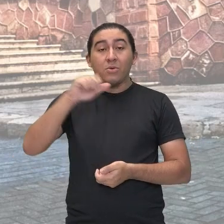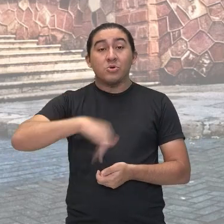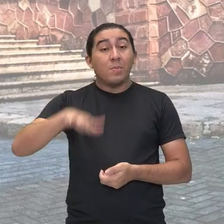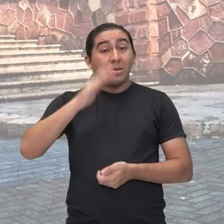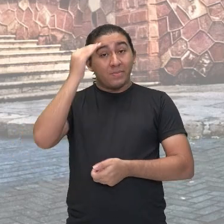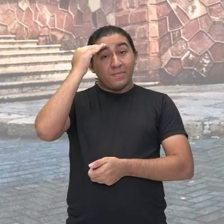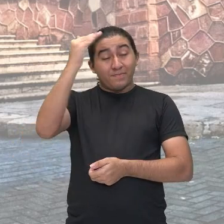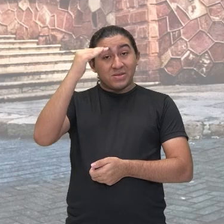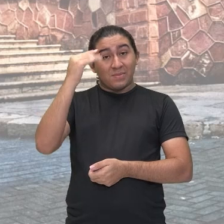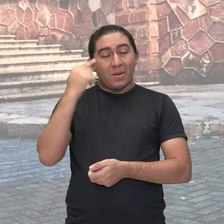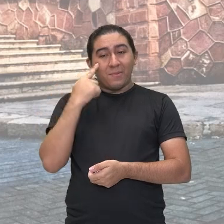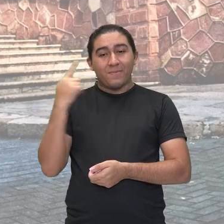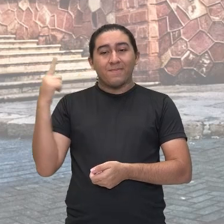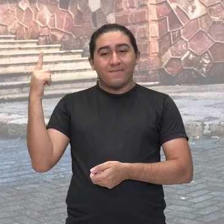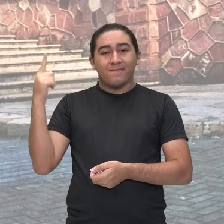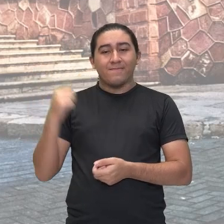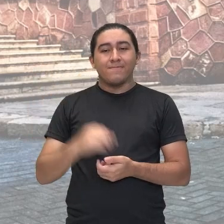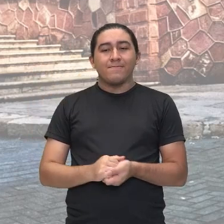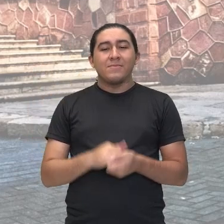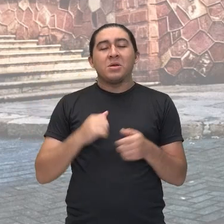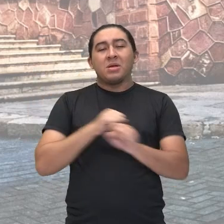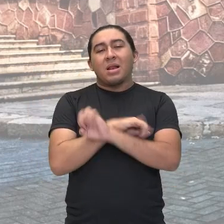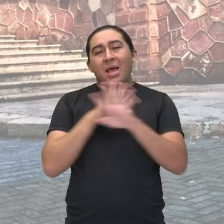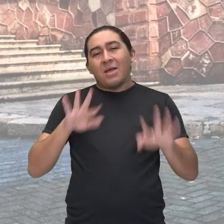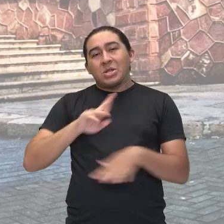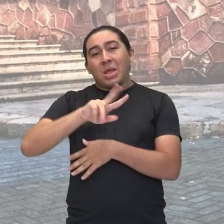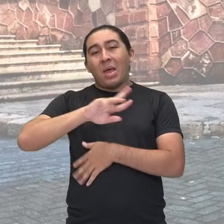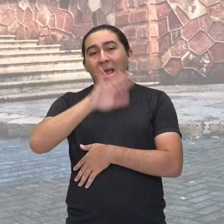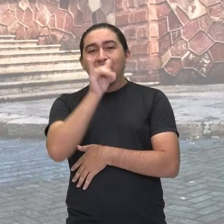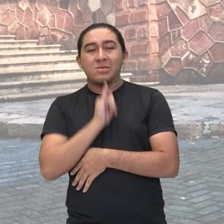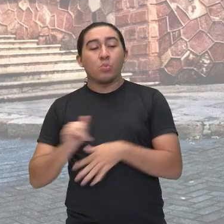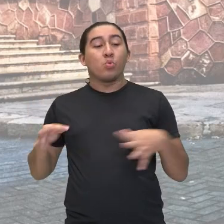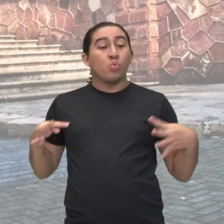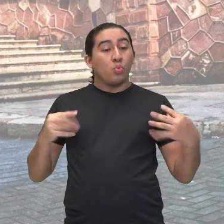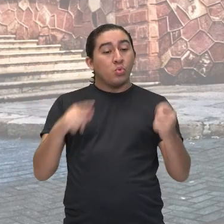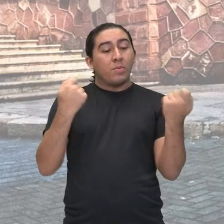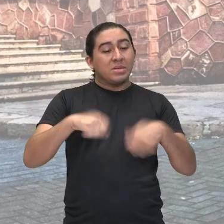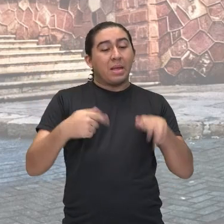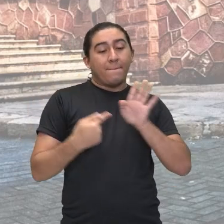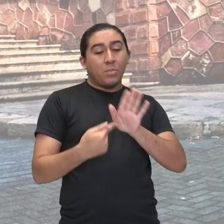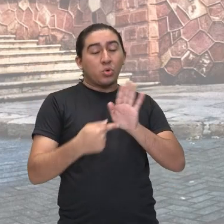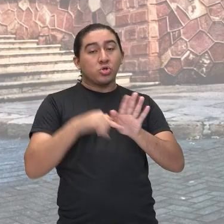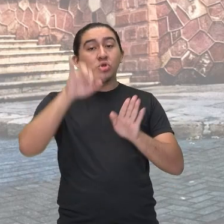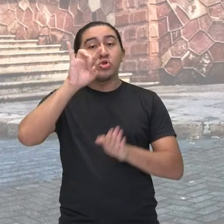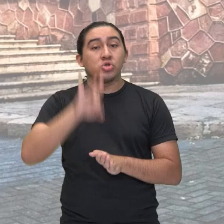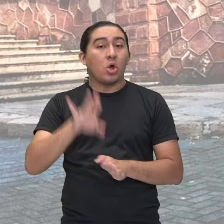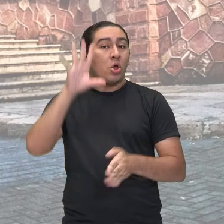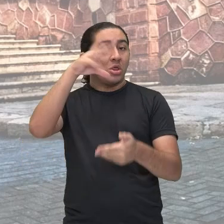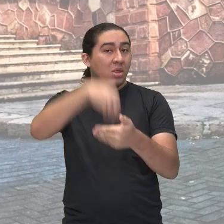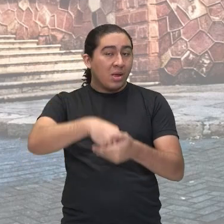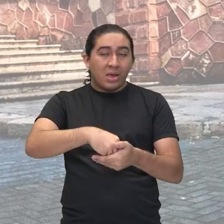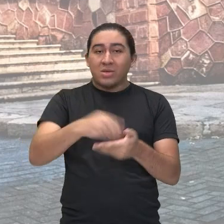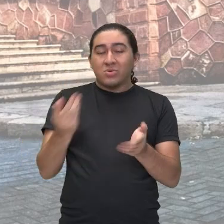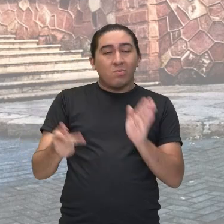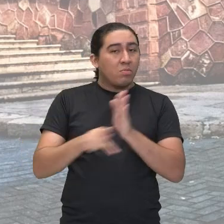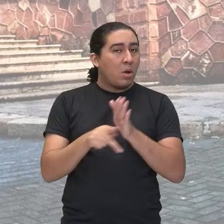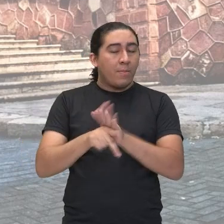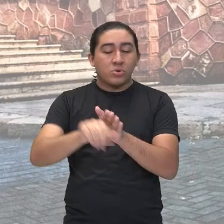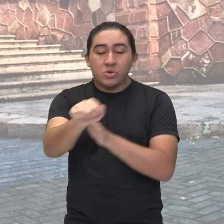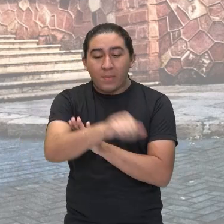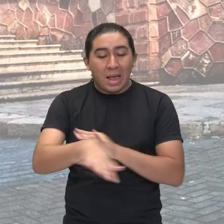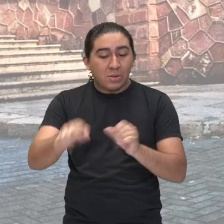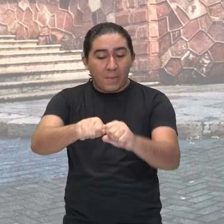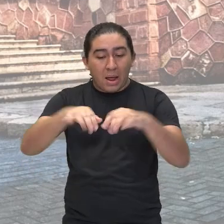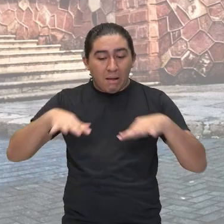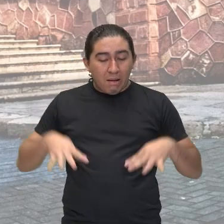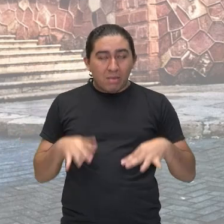principal. Claro que não quer dizer que tudo isso tem que ser apresentado apenas num palco tradicional,